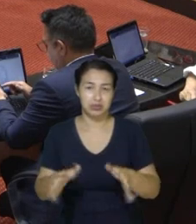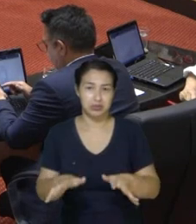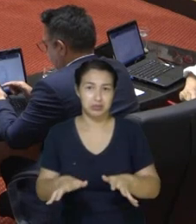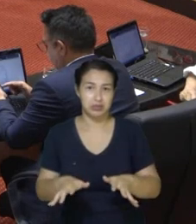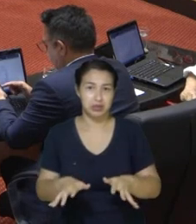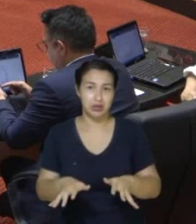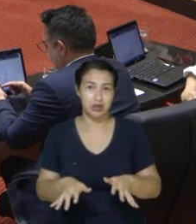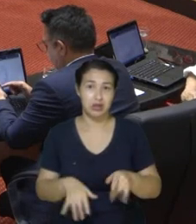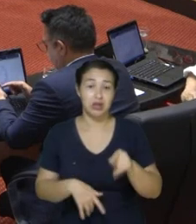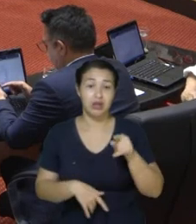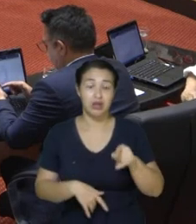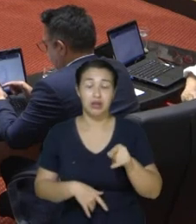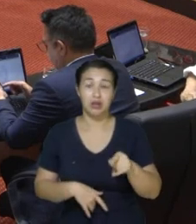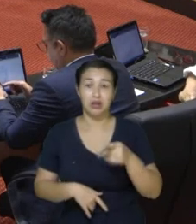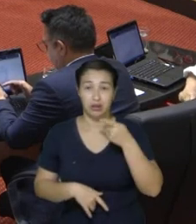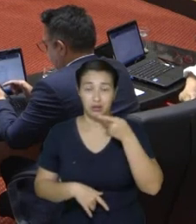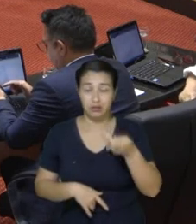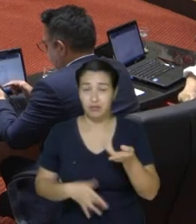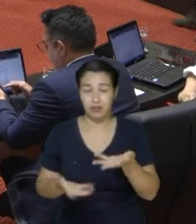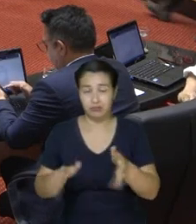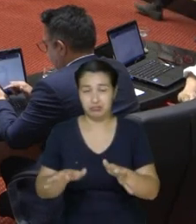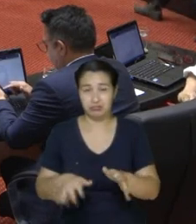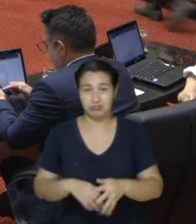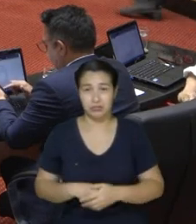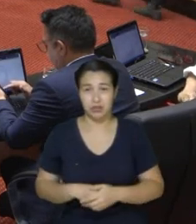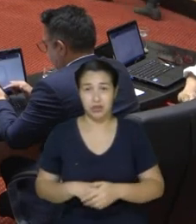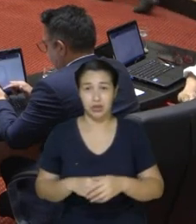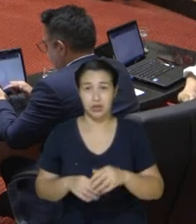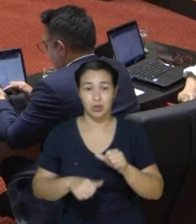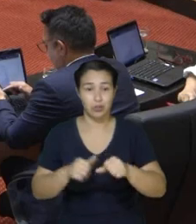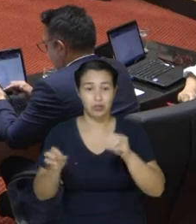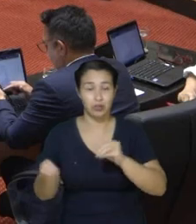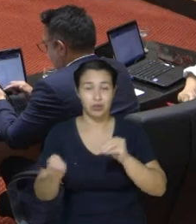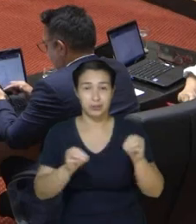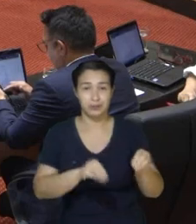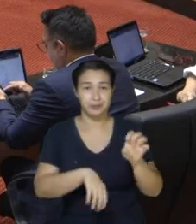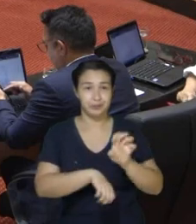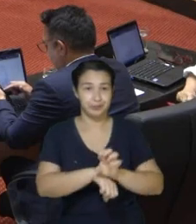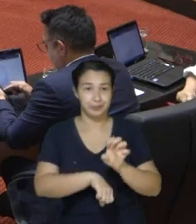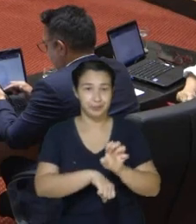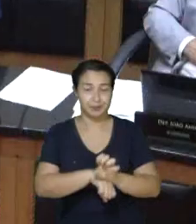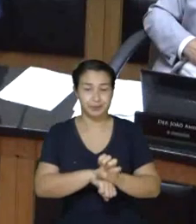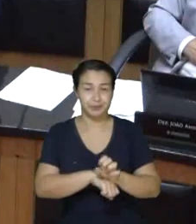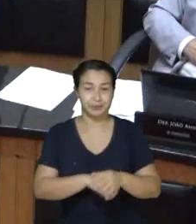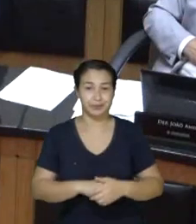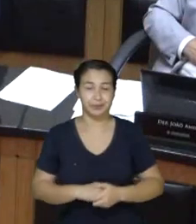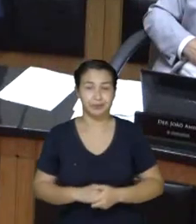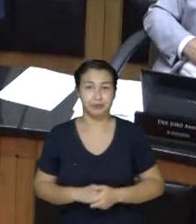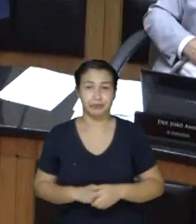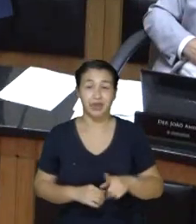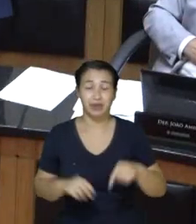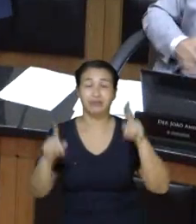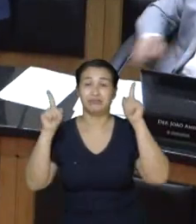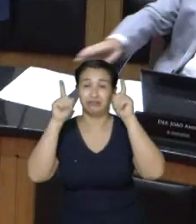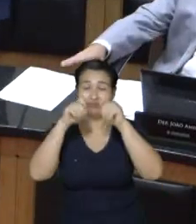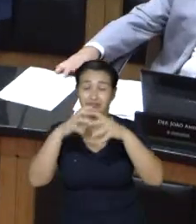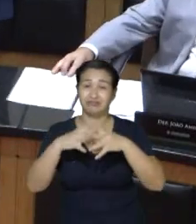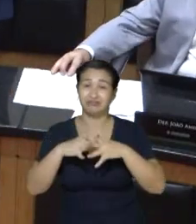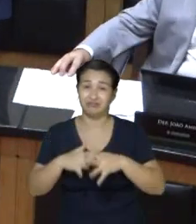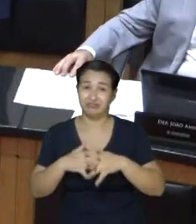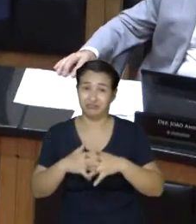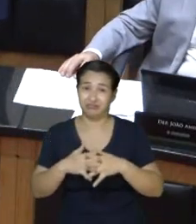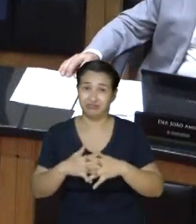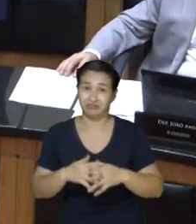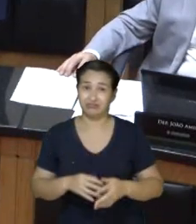ele pega e diz o seguinte, oh, não quero mais essa estrada, transfere para o Estado. Então, é complicado isso aí. Nós já podemos criar